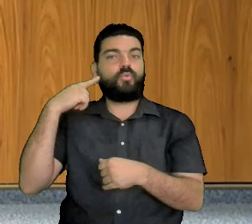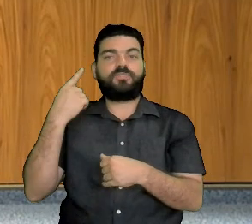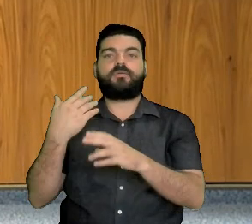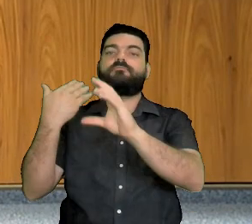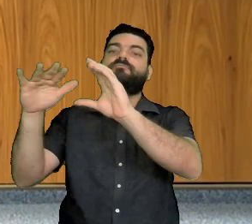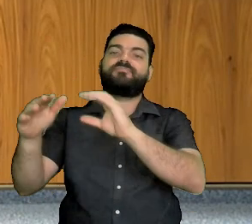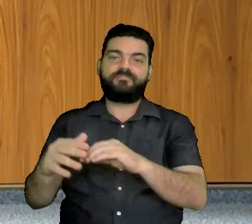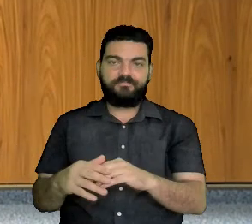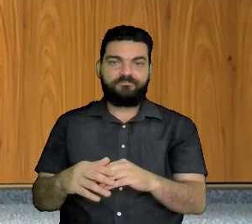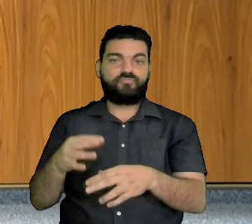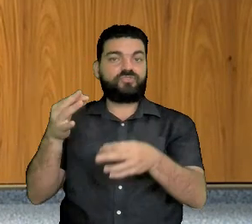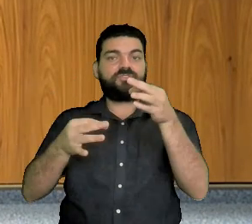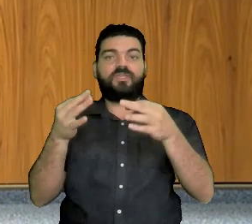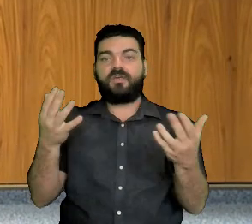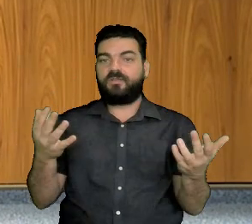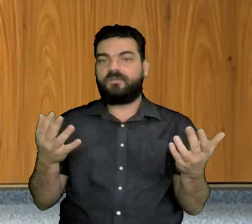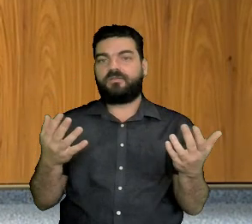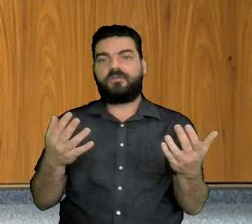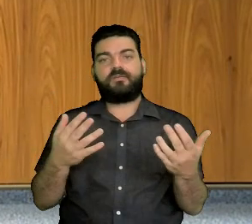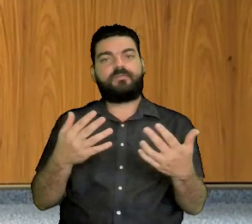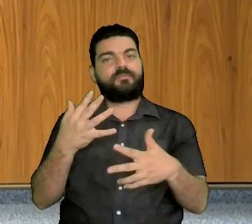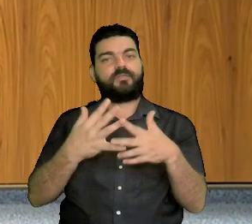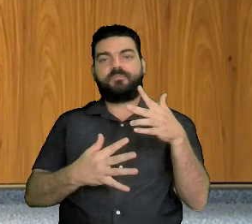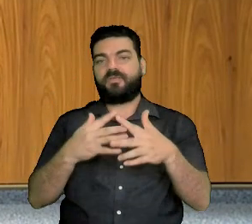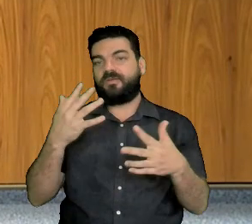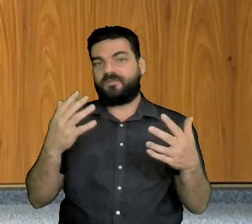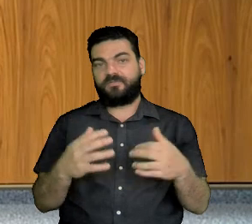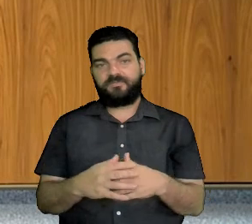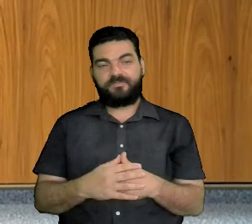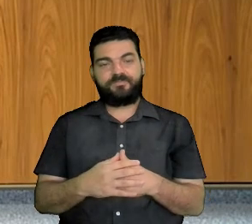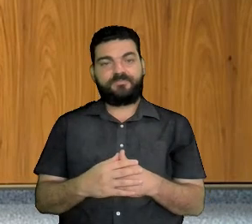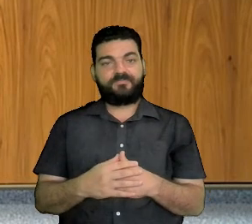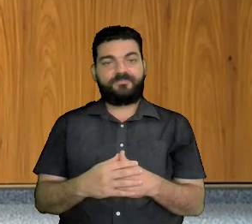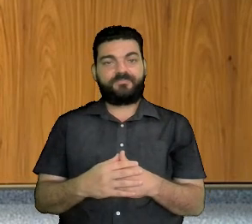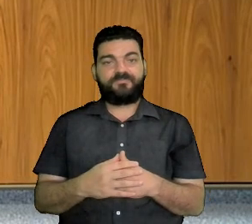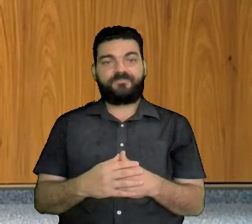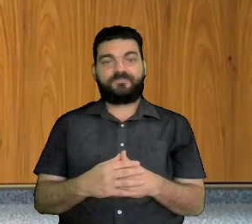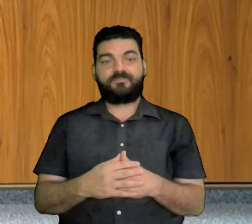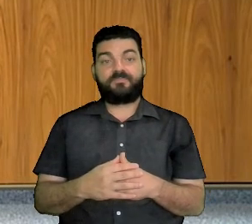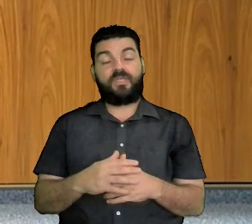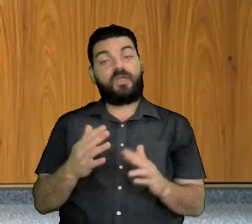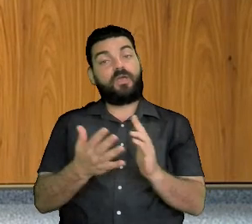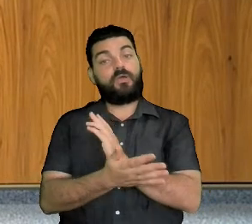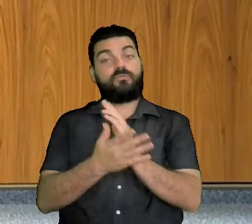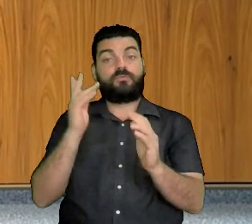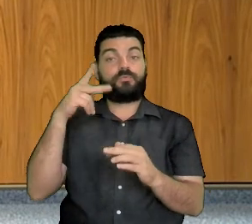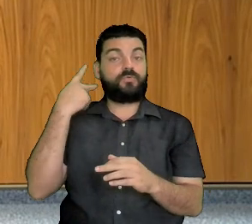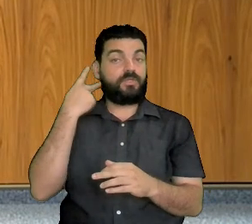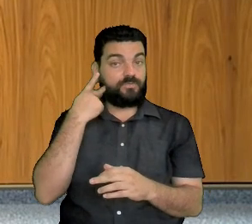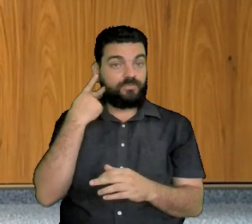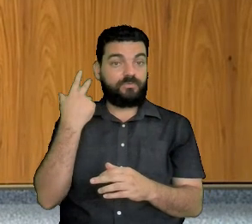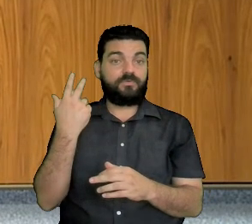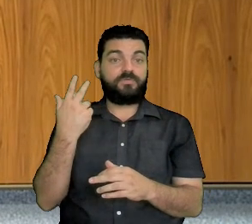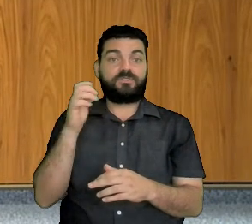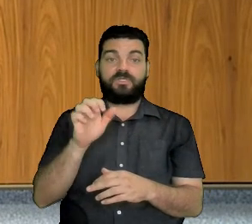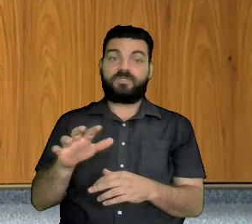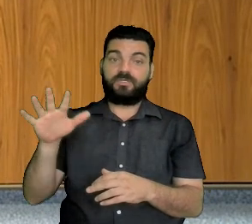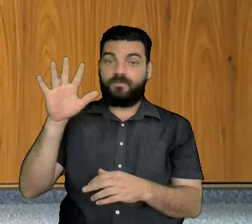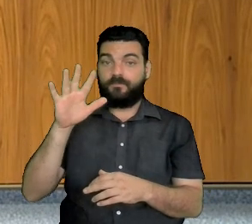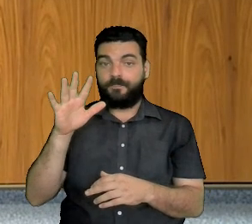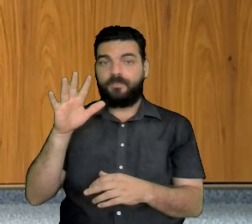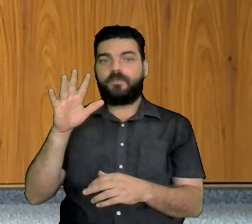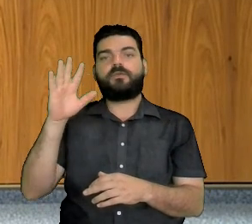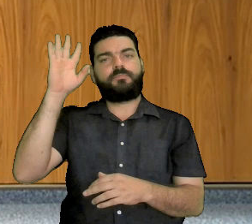que poderiam ser construídas no âmbito do diálogo. Muitos procuradores gerais